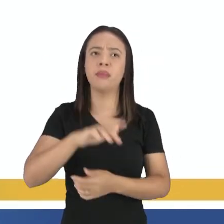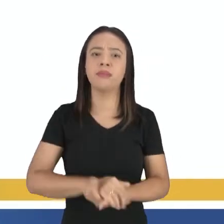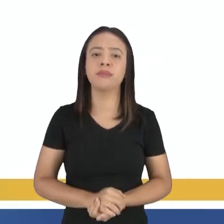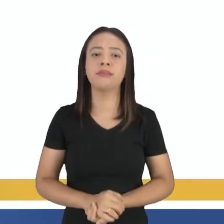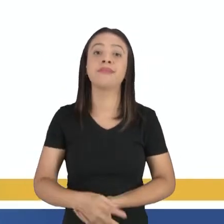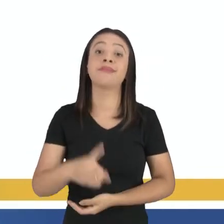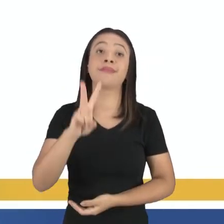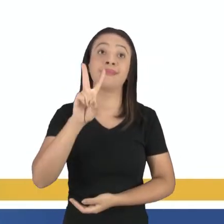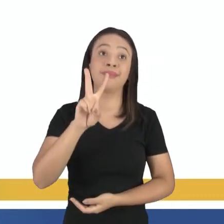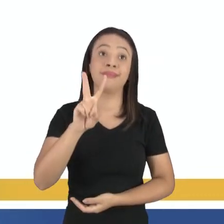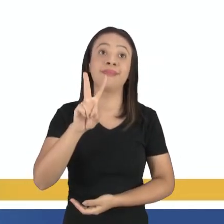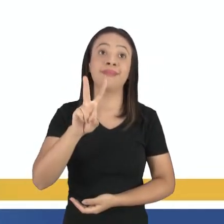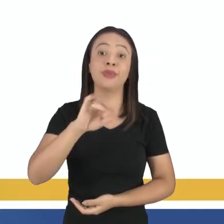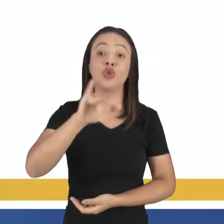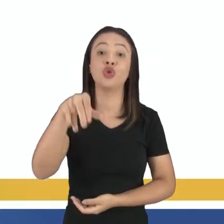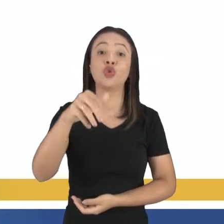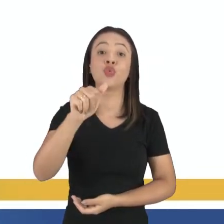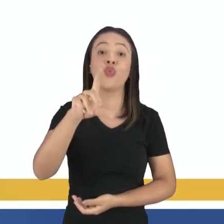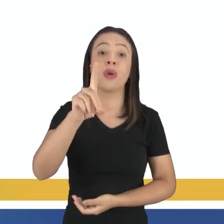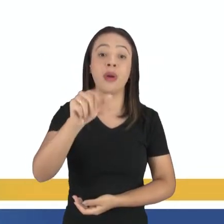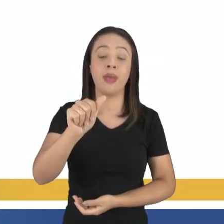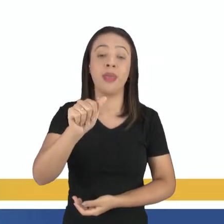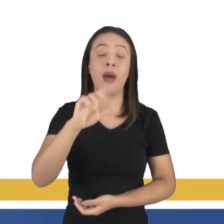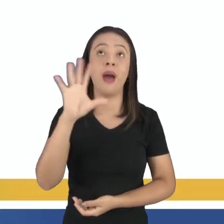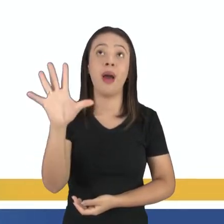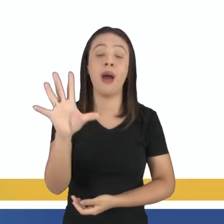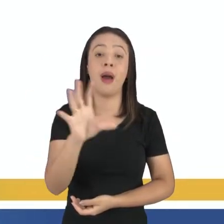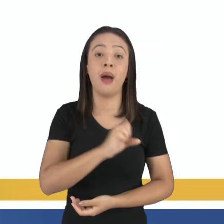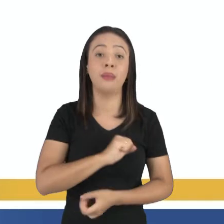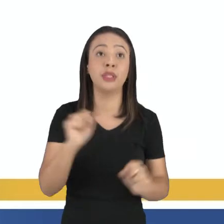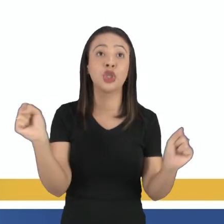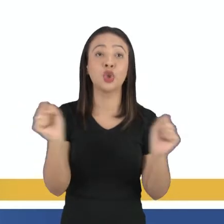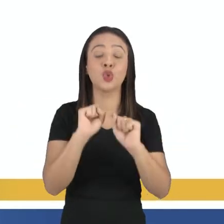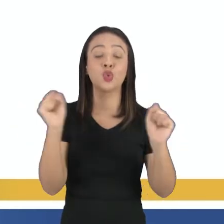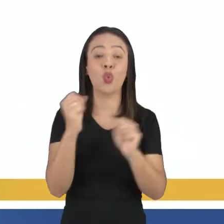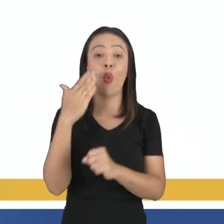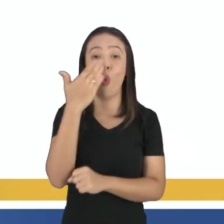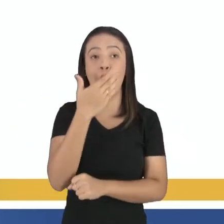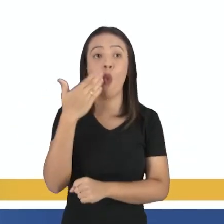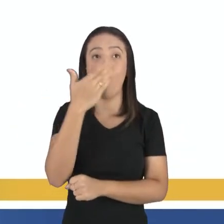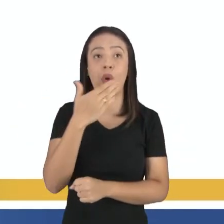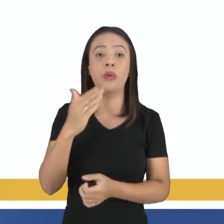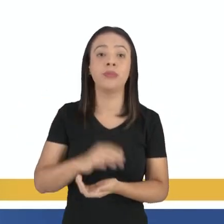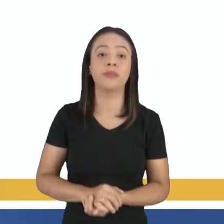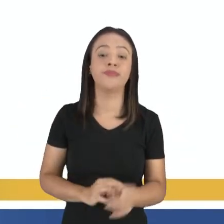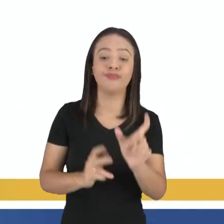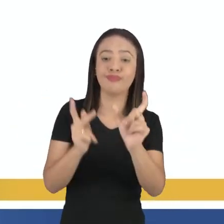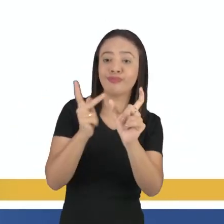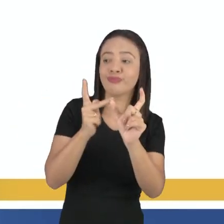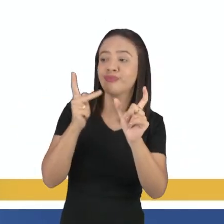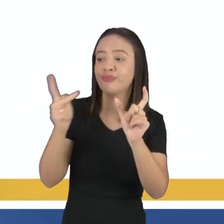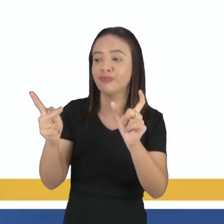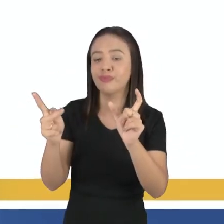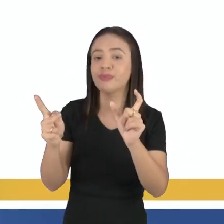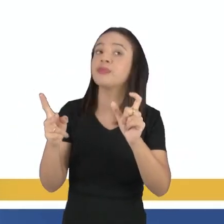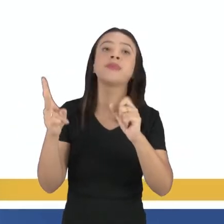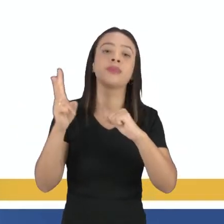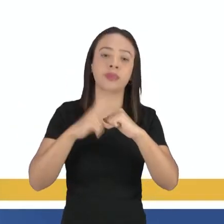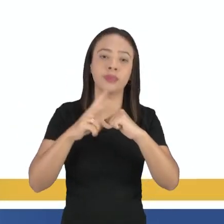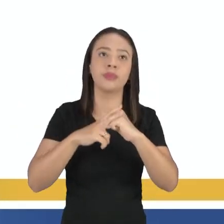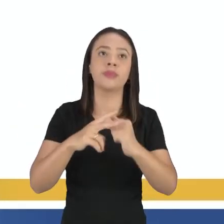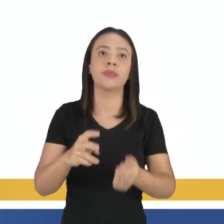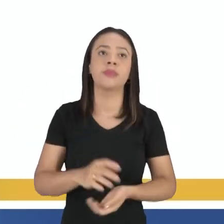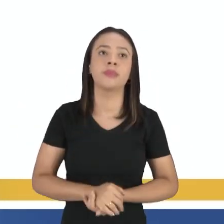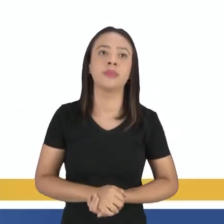A 2, Joana adora doces, né? Essa frase é um predicado verbal, considerada como predicado